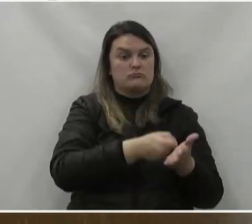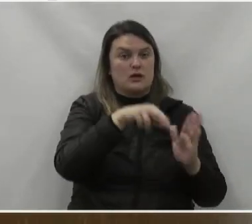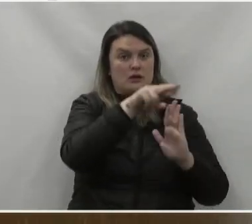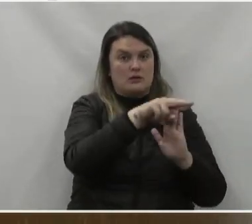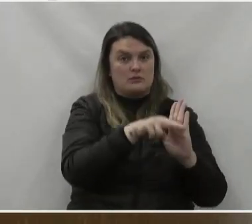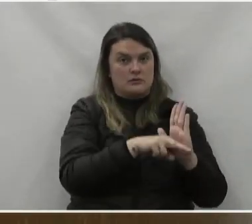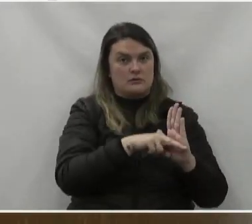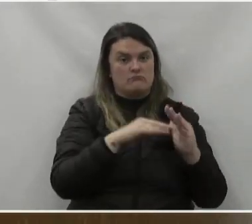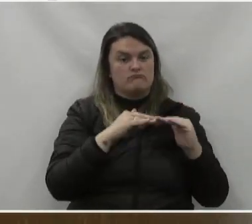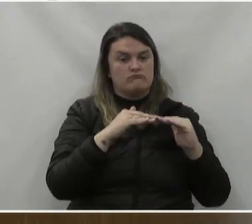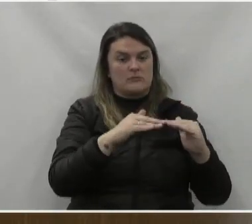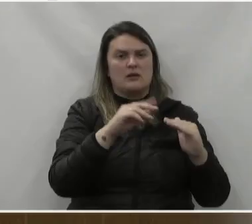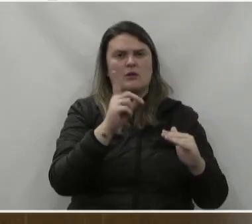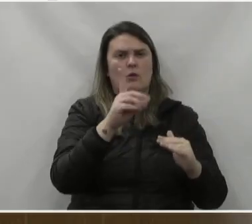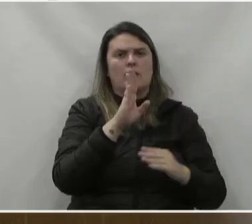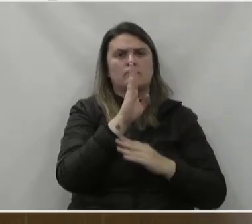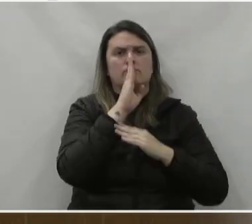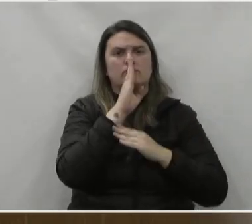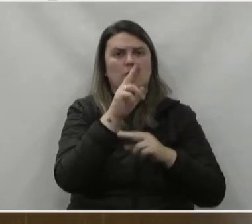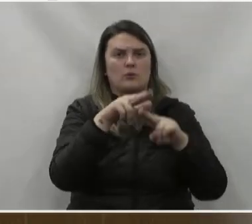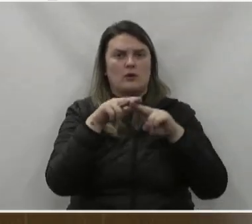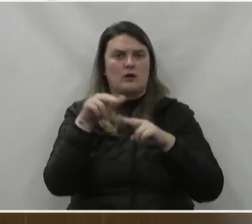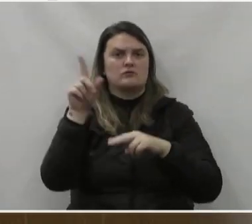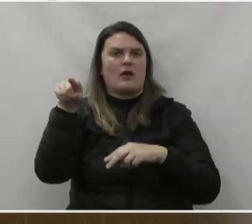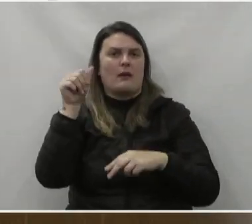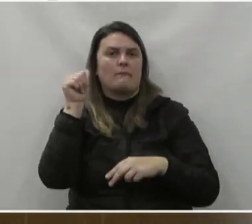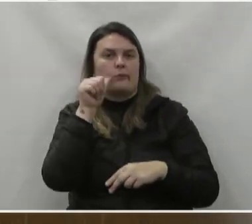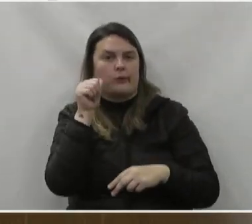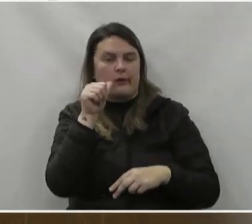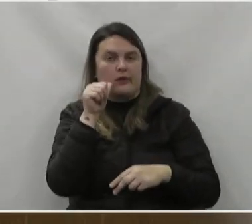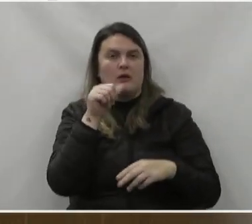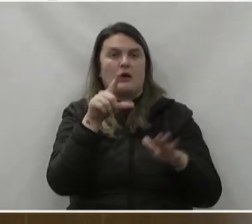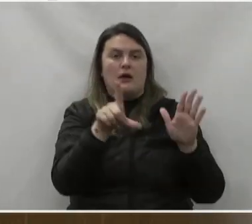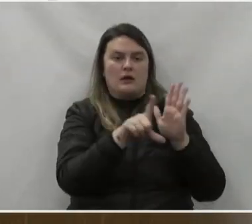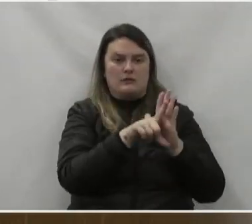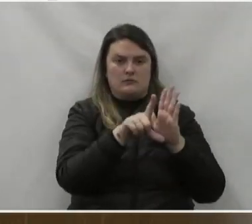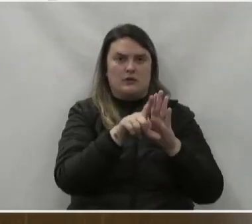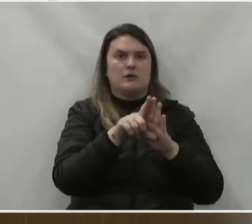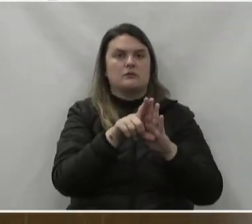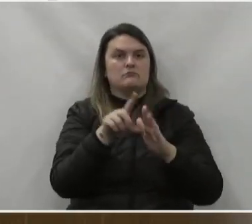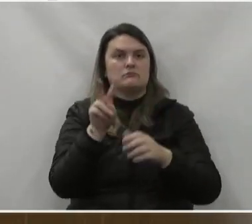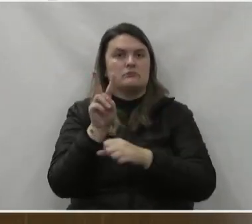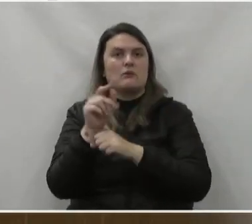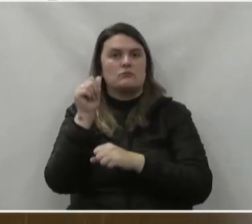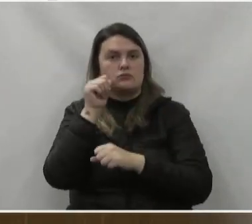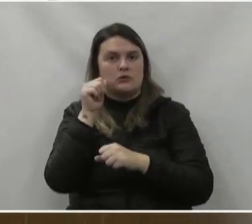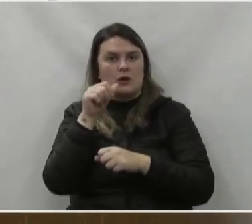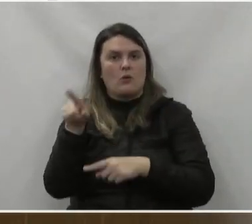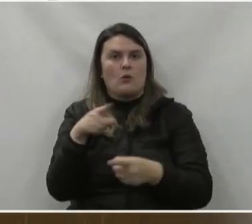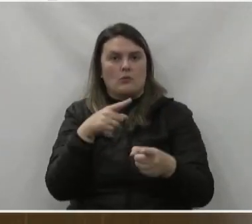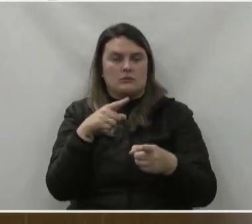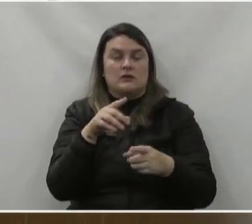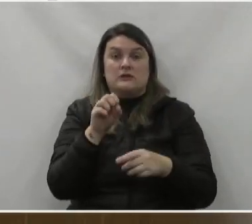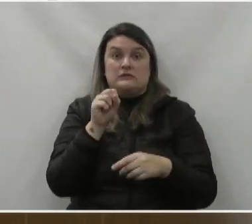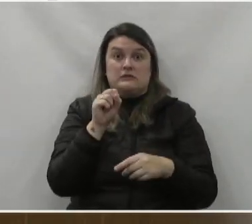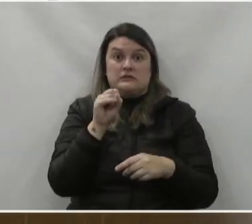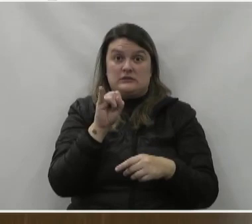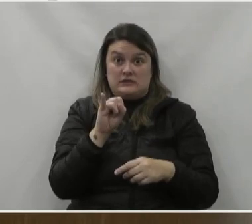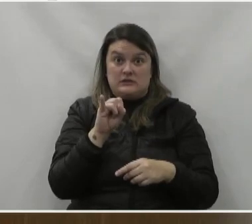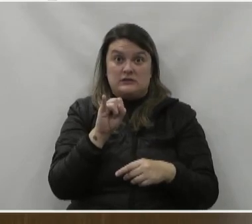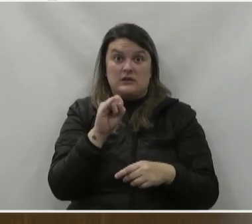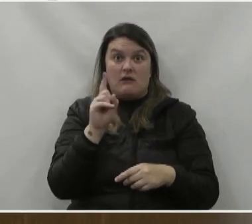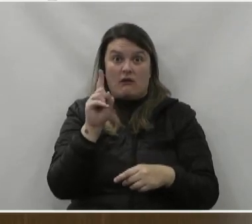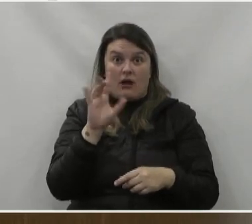confundido com silenciamento por razão de gênero. A lei protege as mulheres contra a violência política e deve ser invocada com